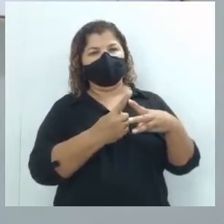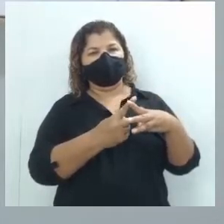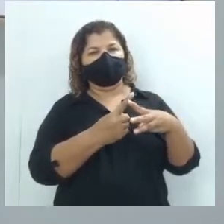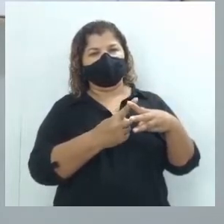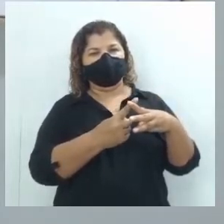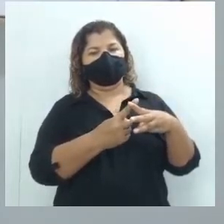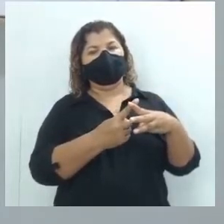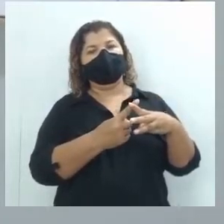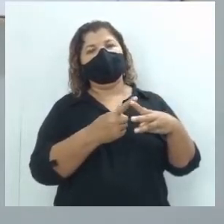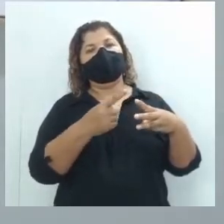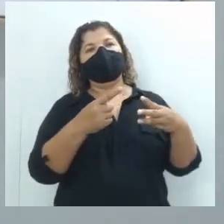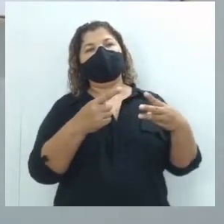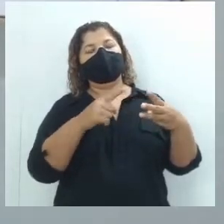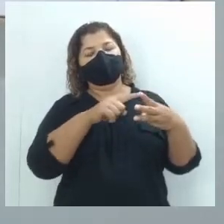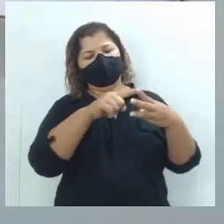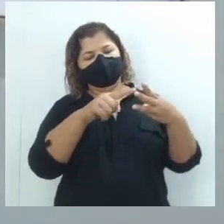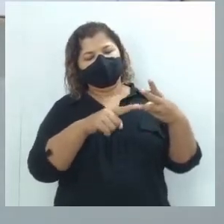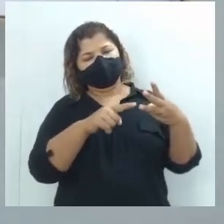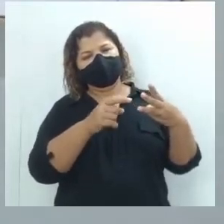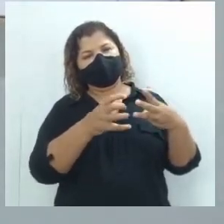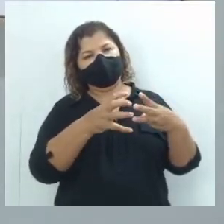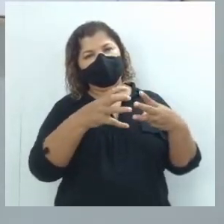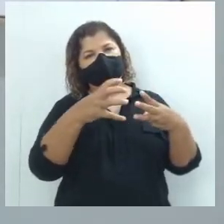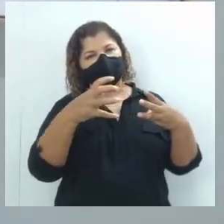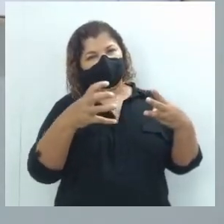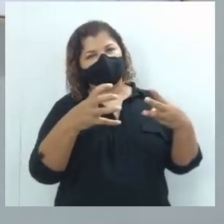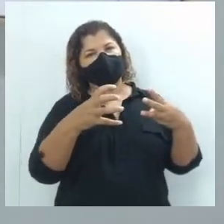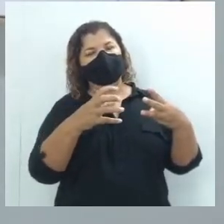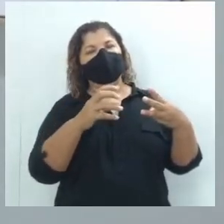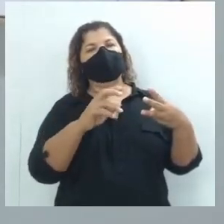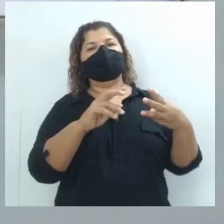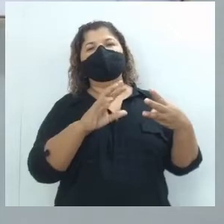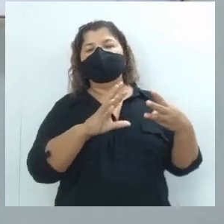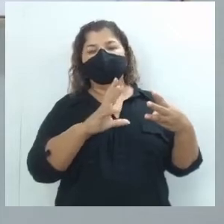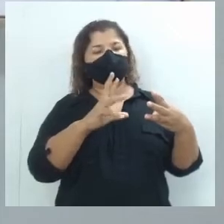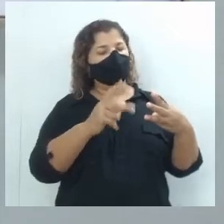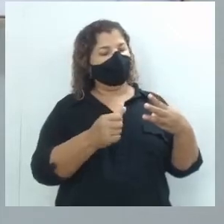quê? Porque em todo processo de replicação,